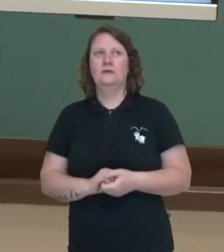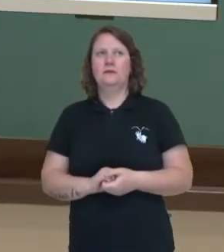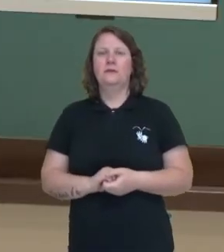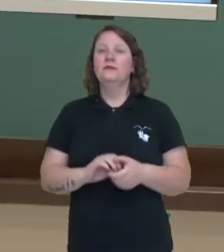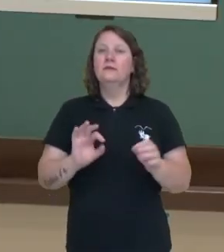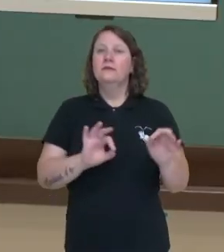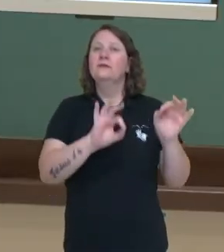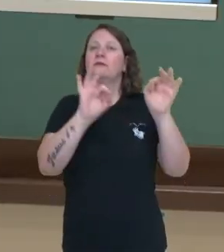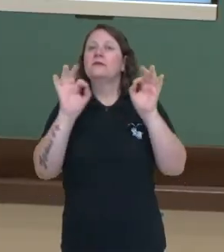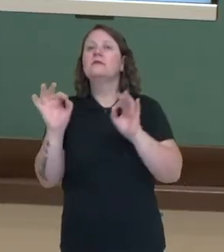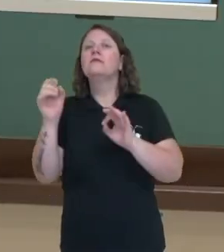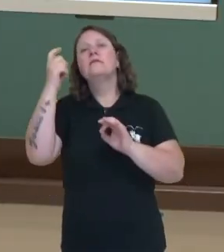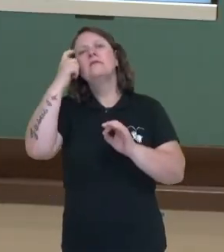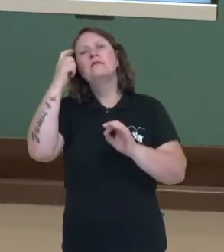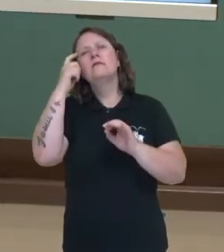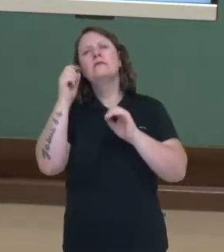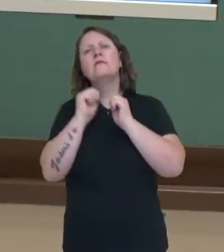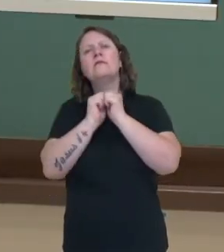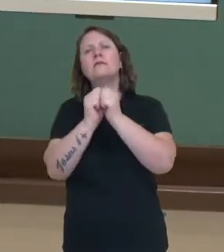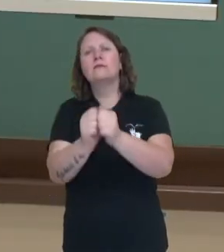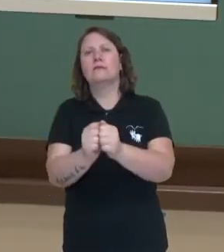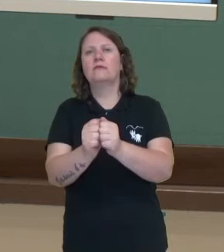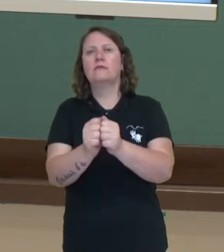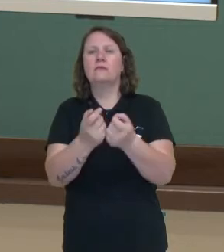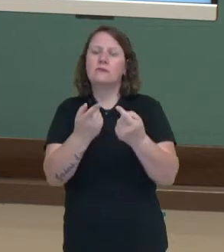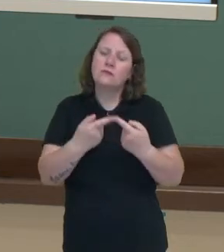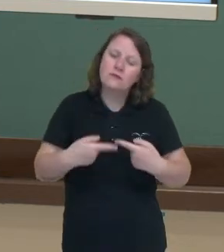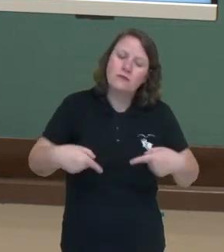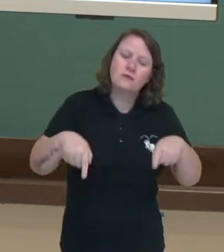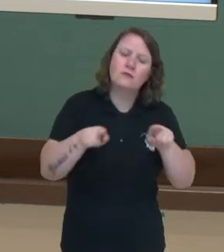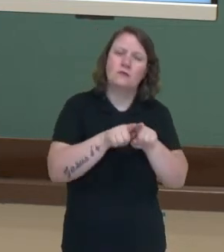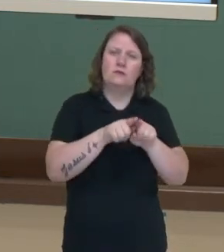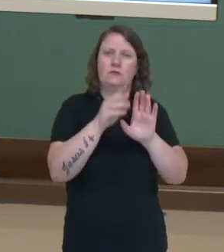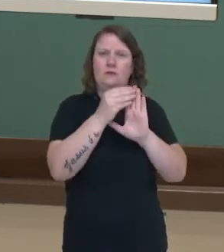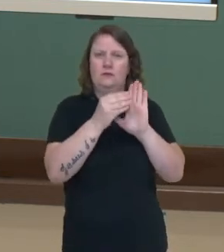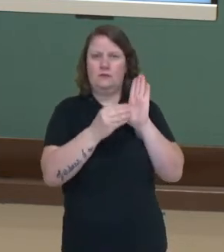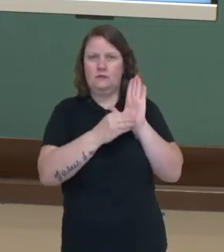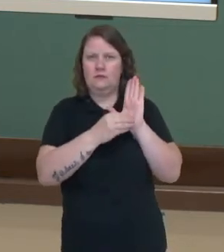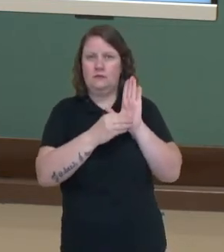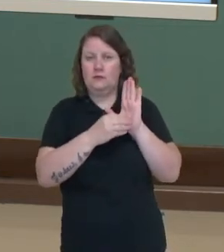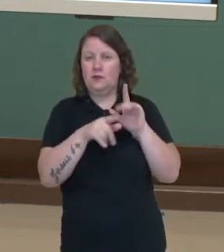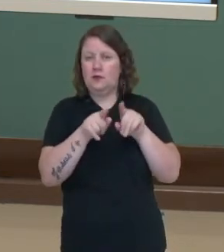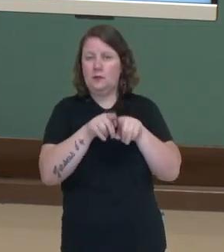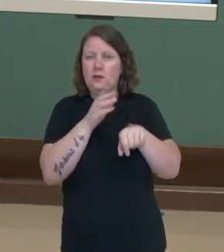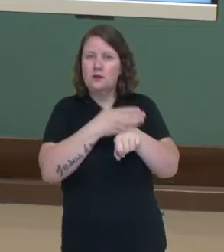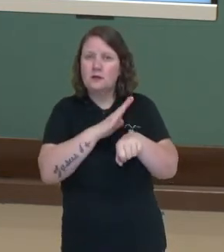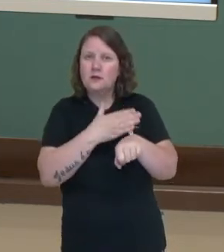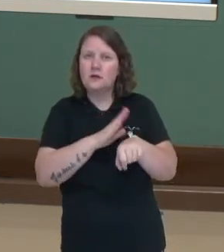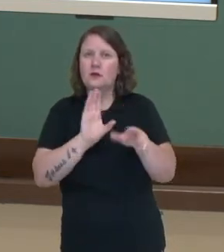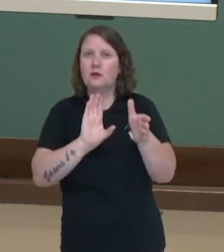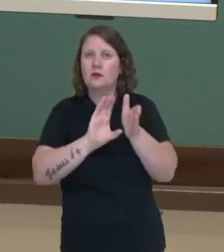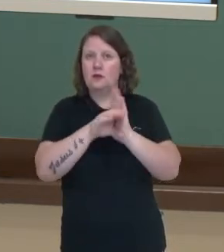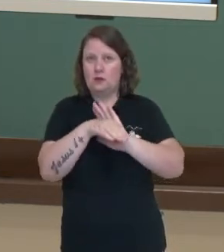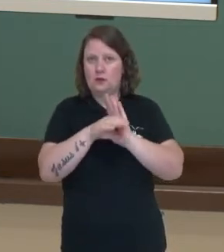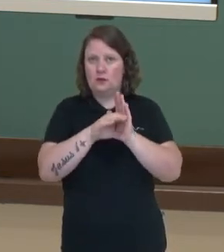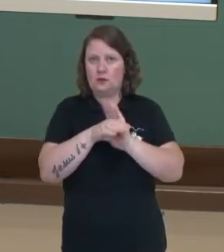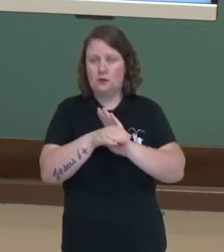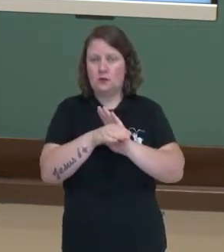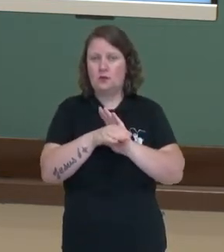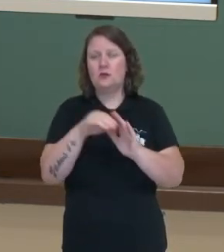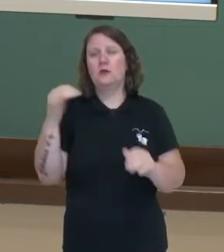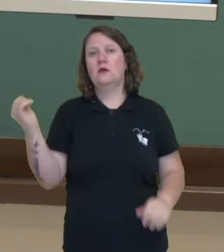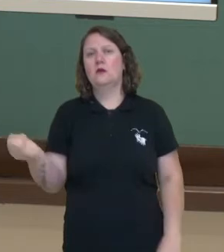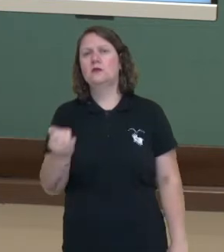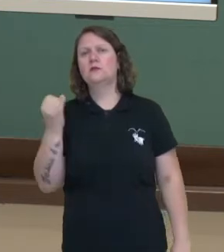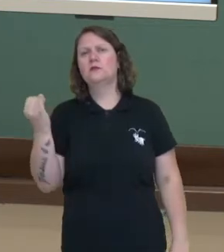Seguindo, vamos pensando juntos sobre essas retomadas aí e exercitando também esses conceitos. É necessário que a